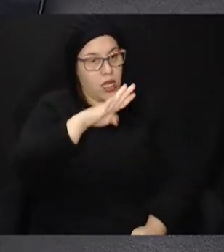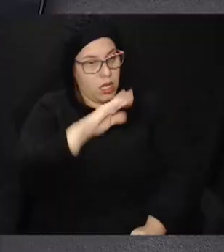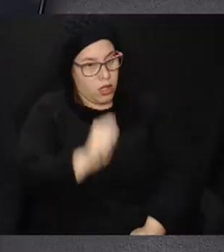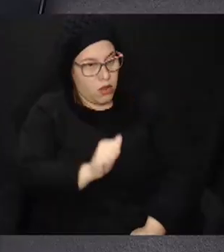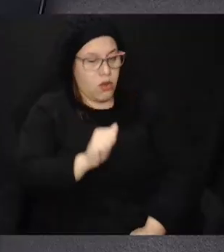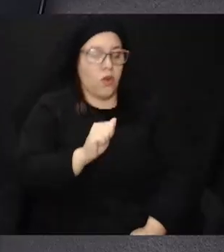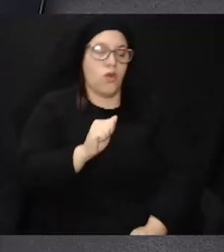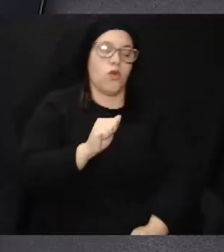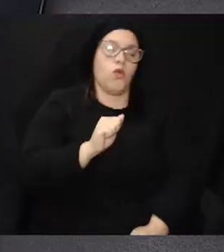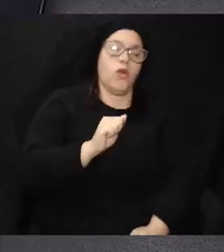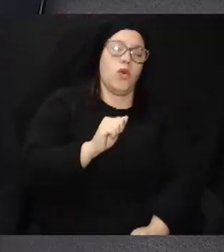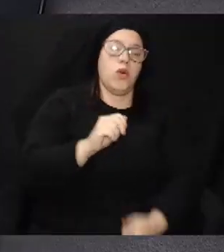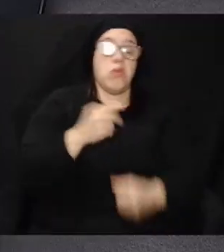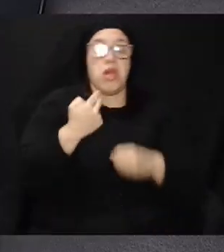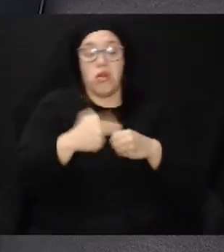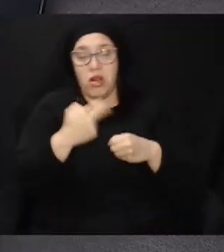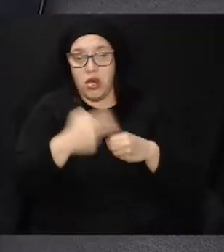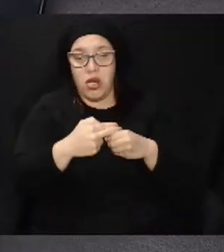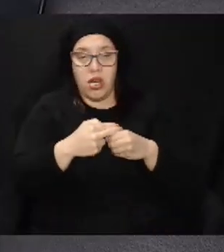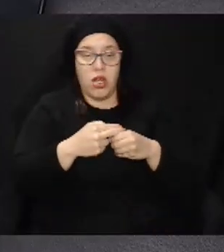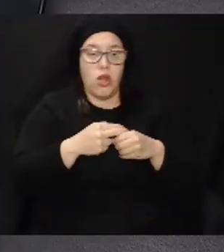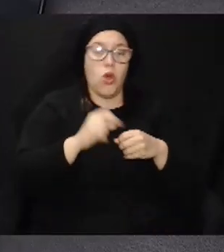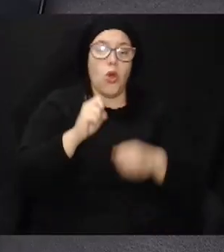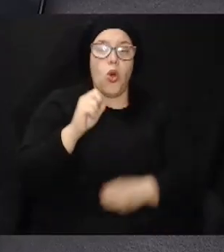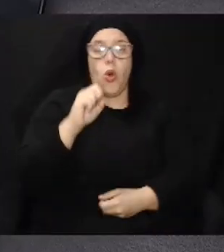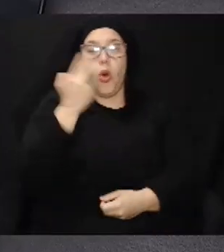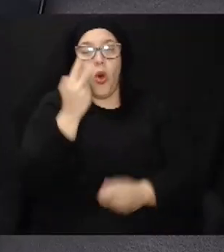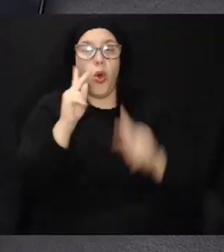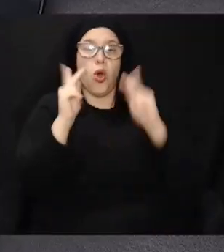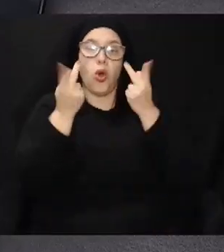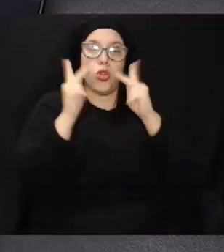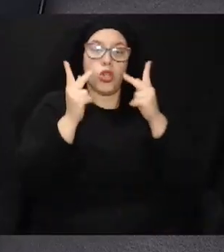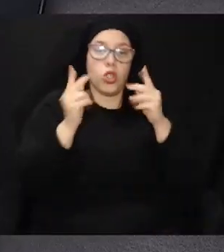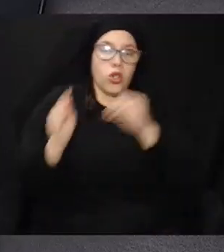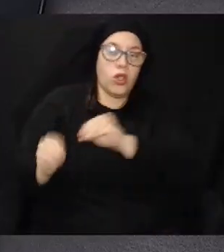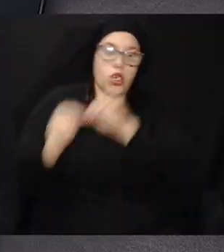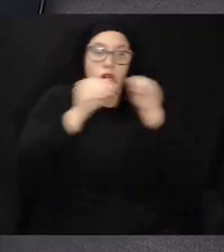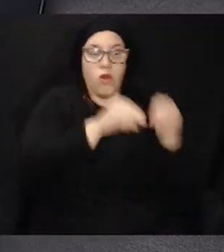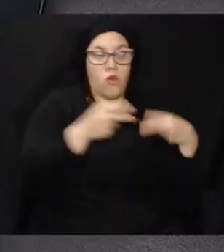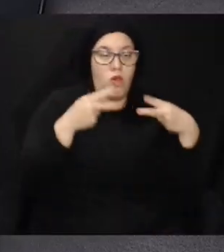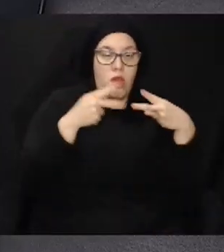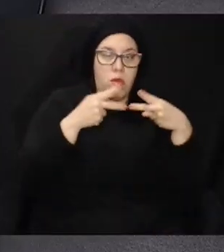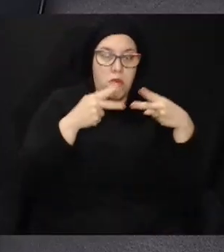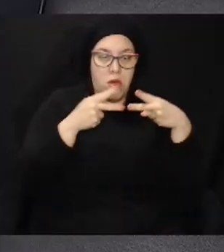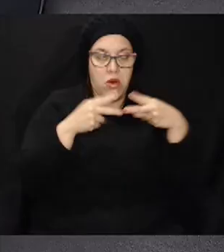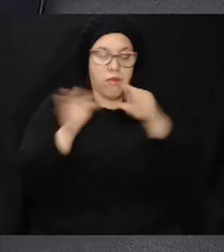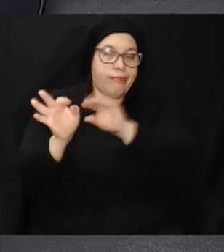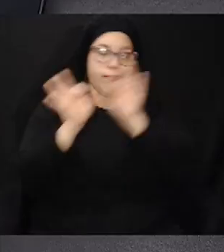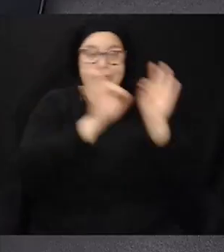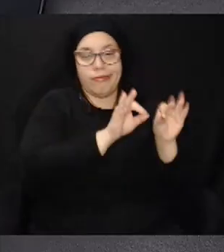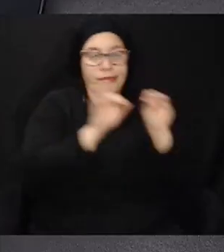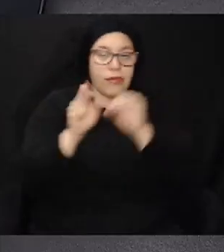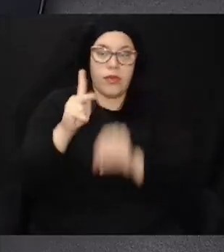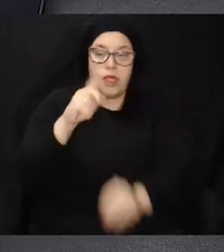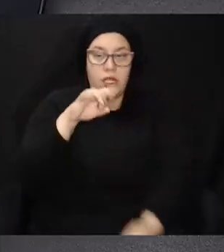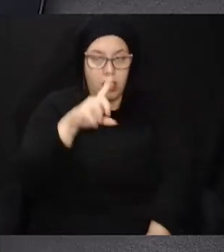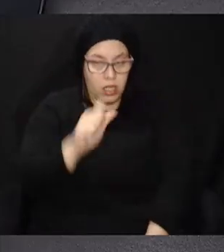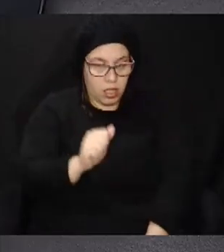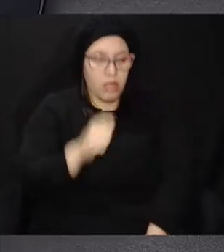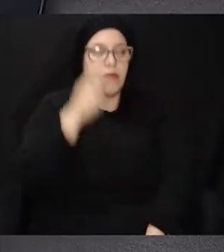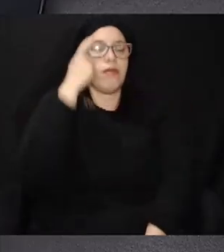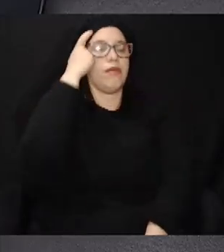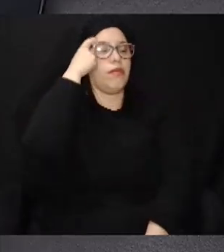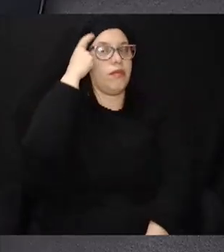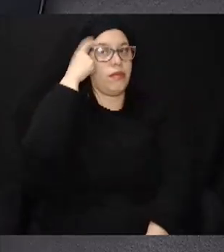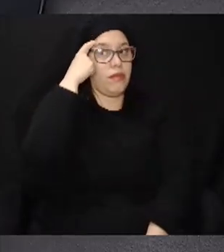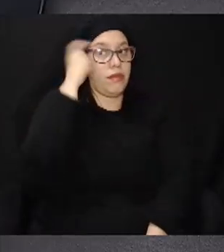para Paulínia ou para outra. Então é necessário. Então, quando tratamos do PIDA, a gente pensa não